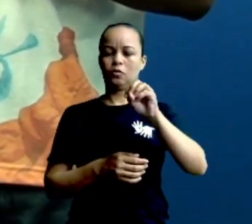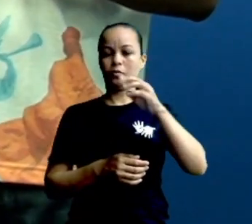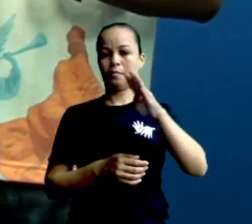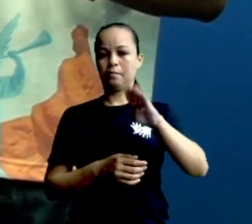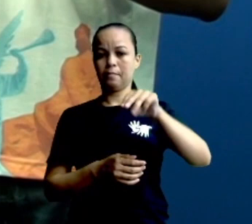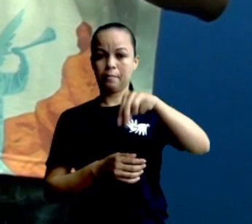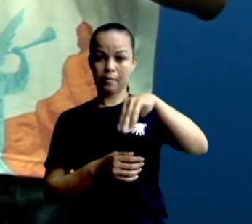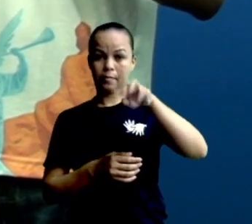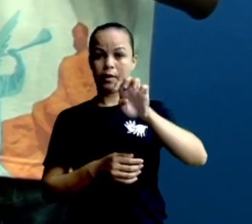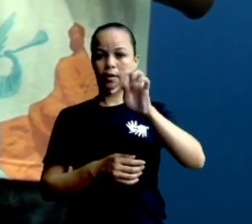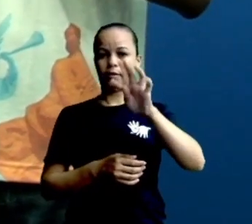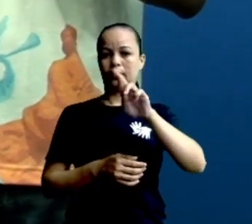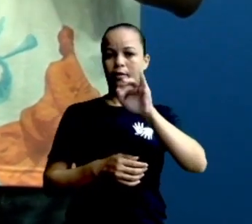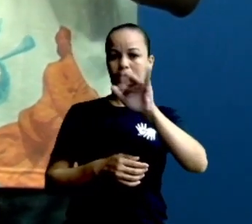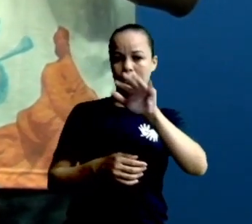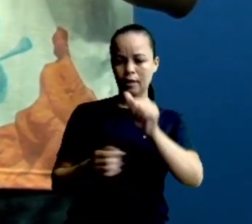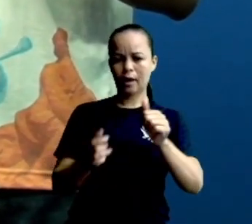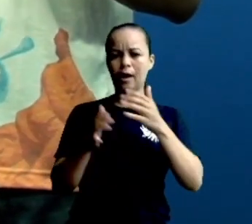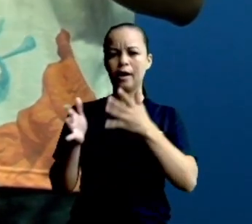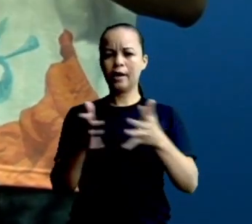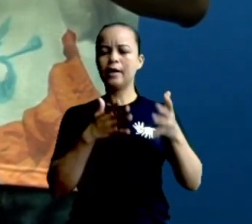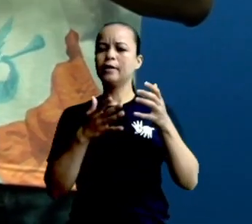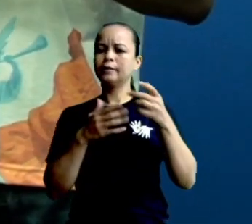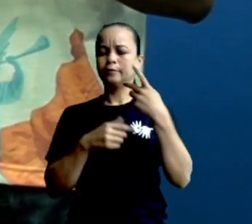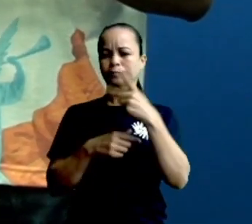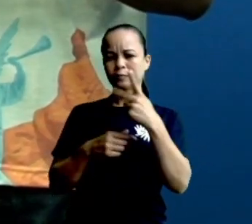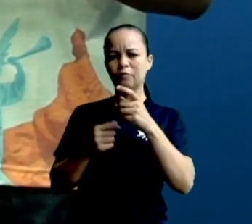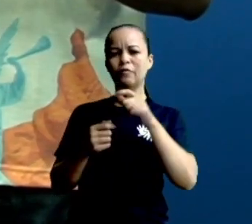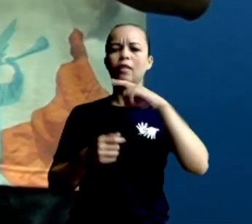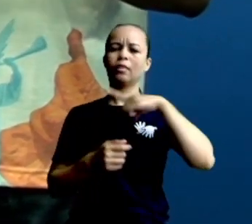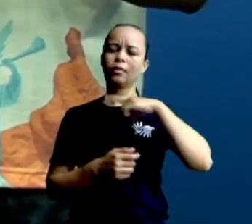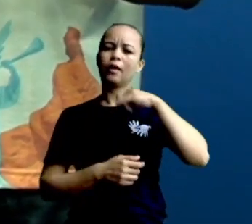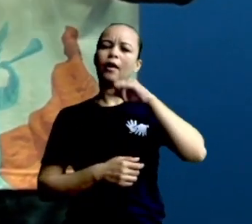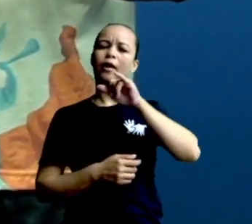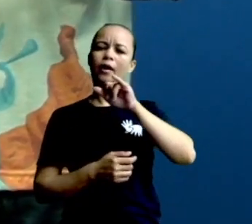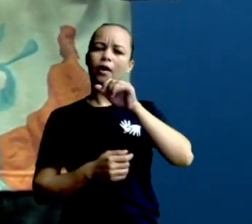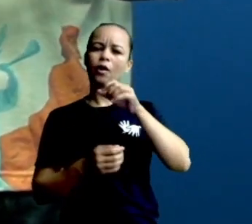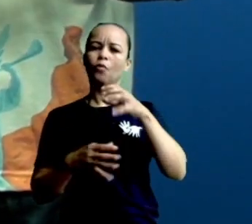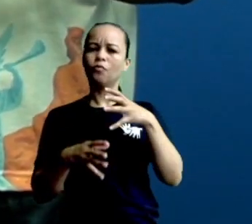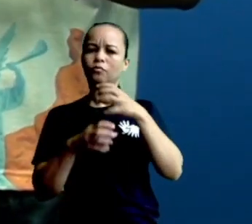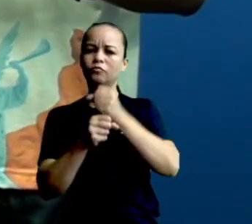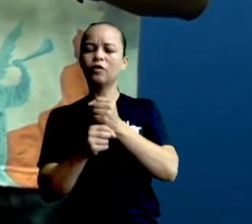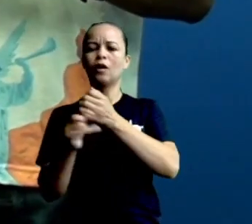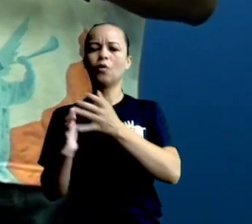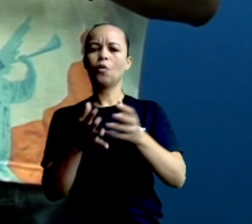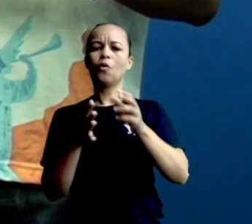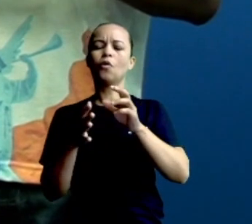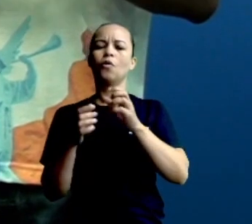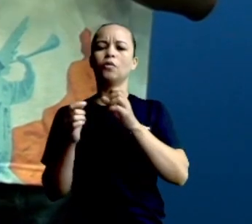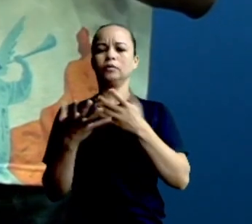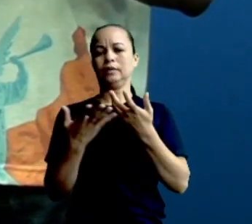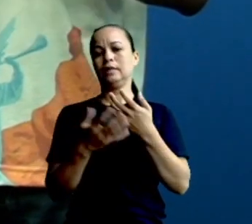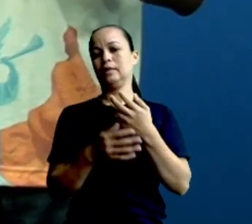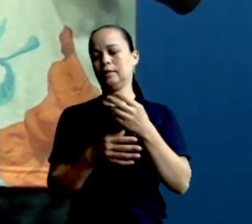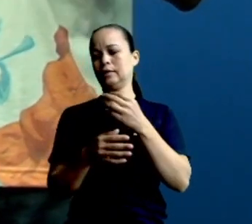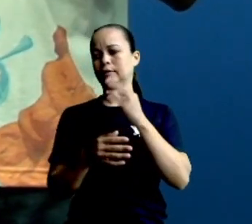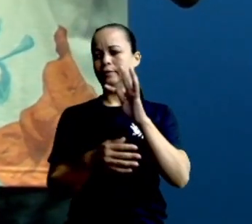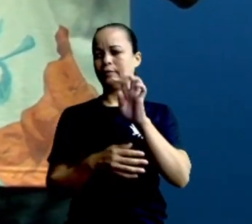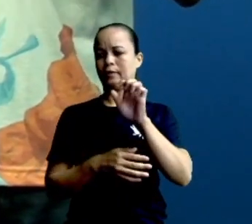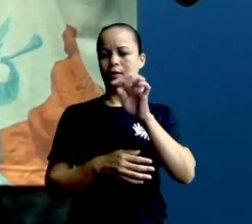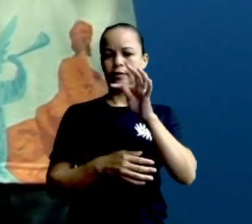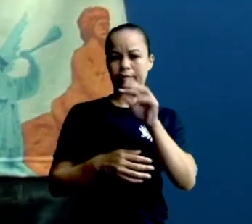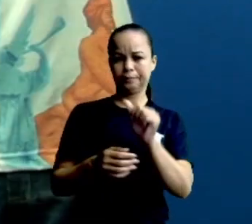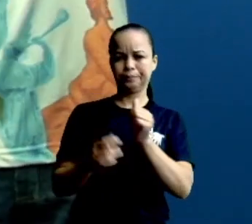que vai acontecer? Esse cosseno aí, a gente vai ter algum valor para ele, cosseno de θ, tá? Quando está na